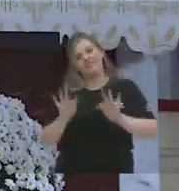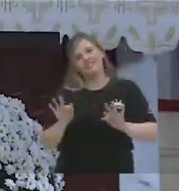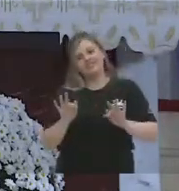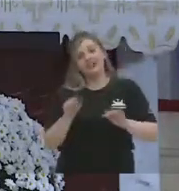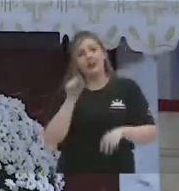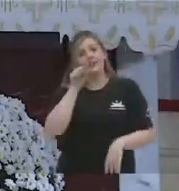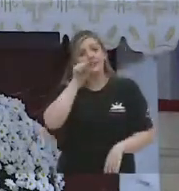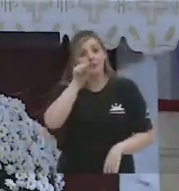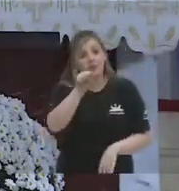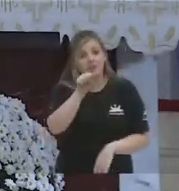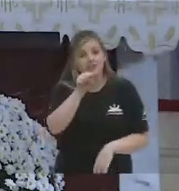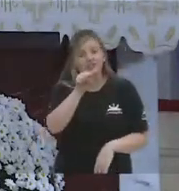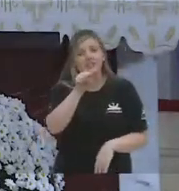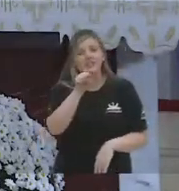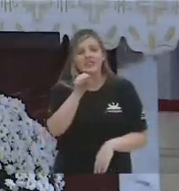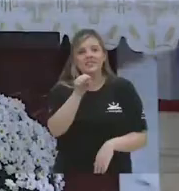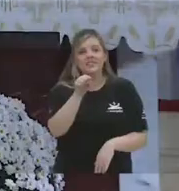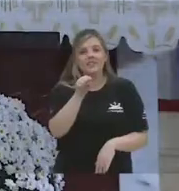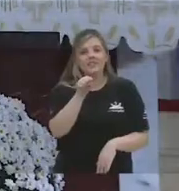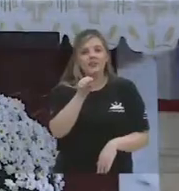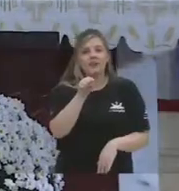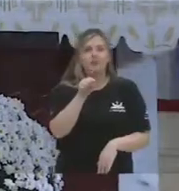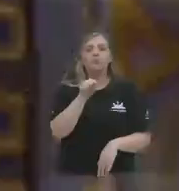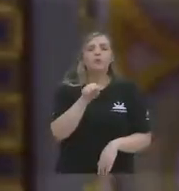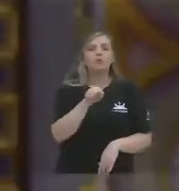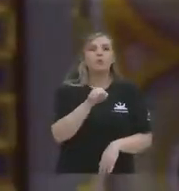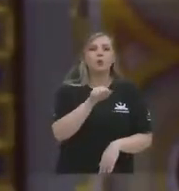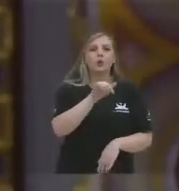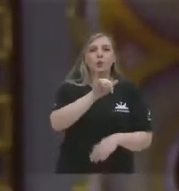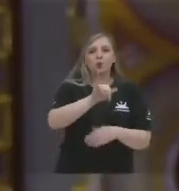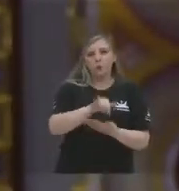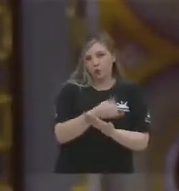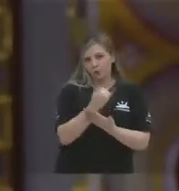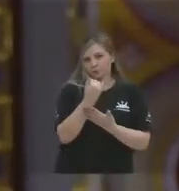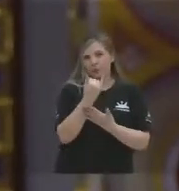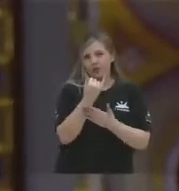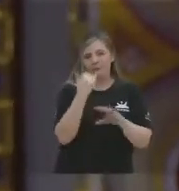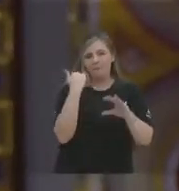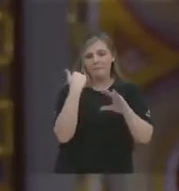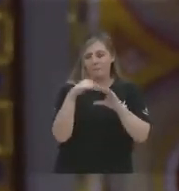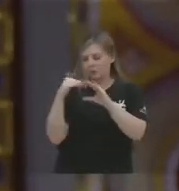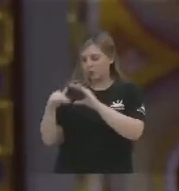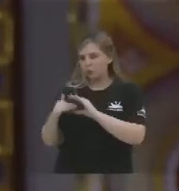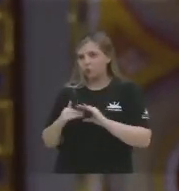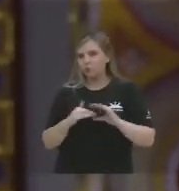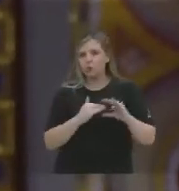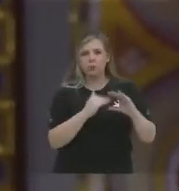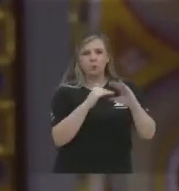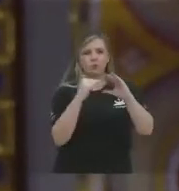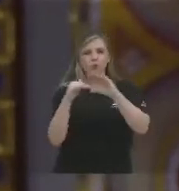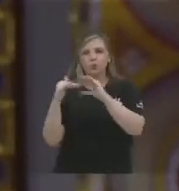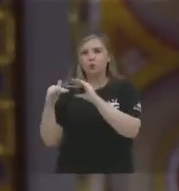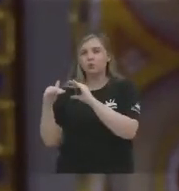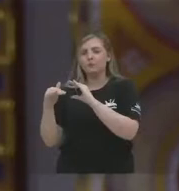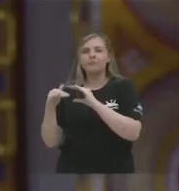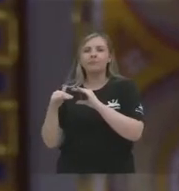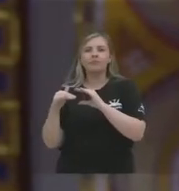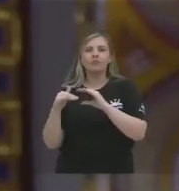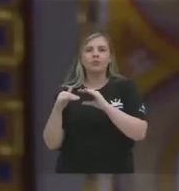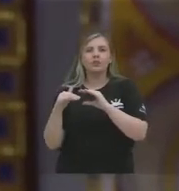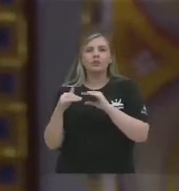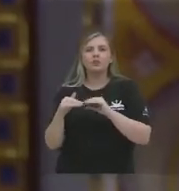Você que está no YouTube, compartilhe o link com seus amigos, manda nos